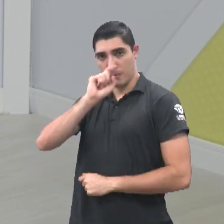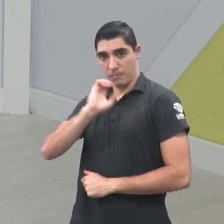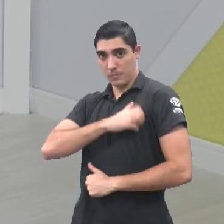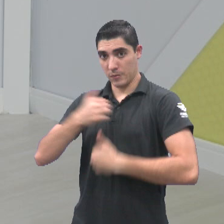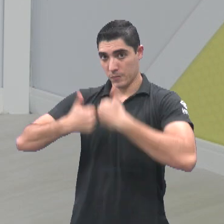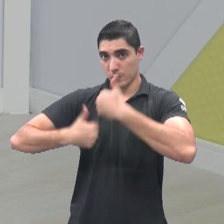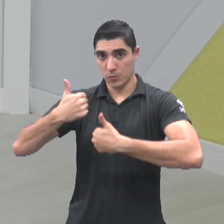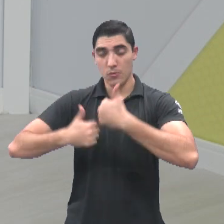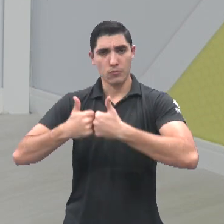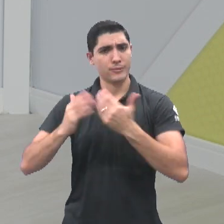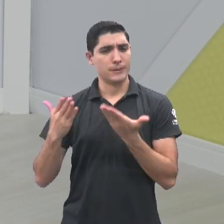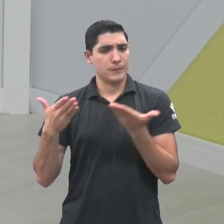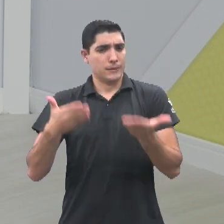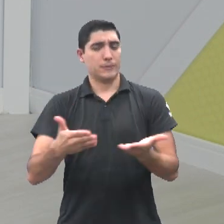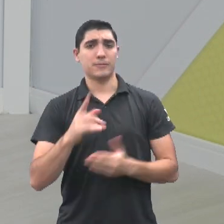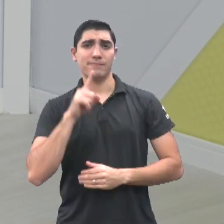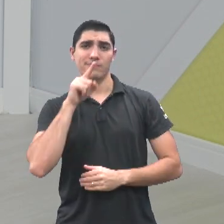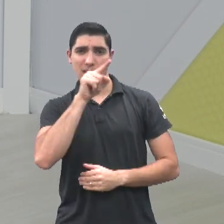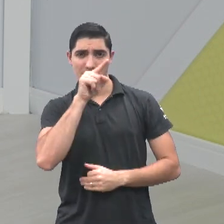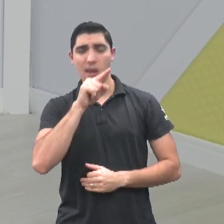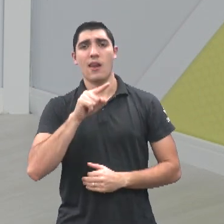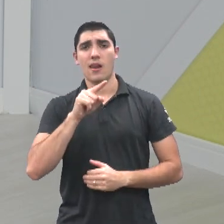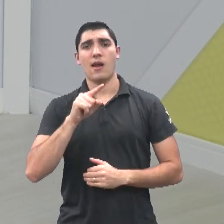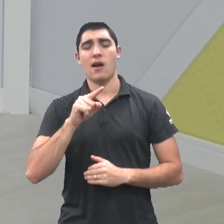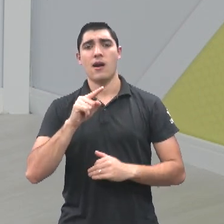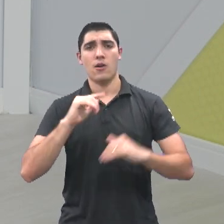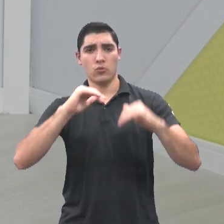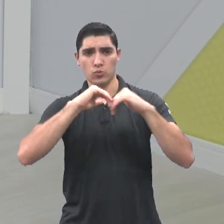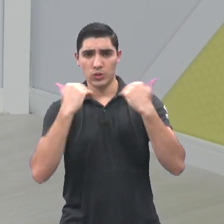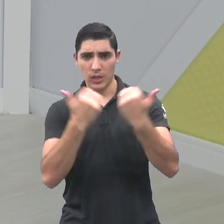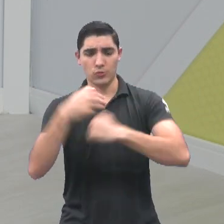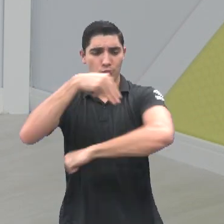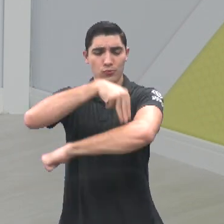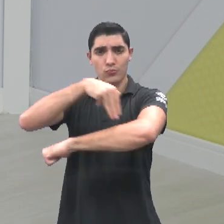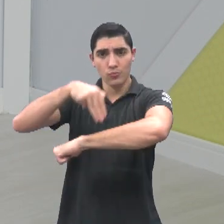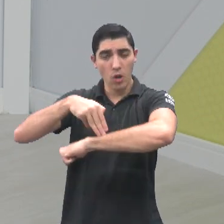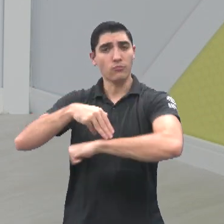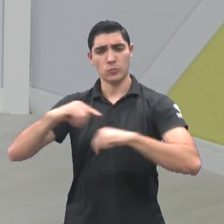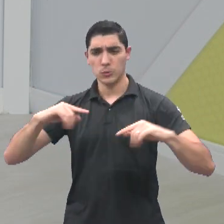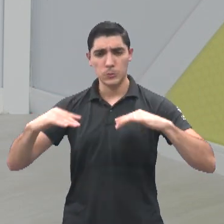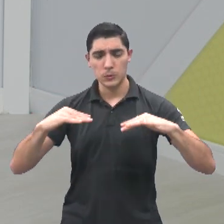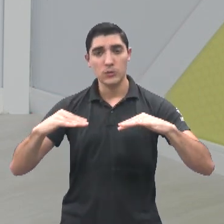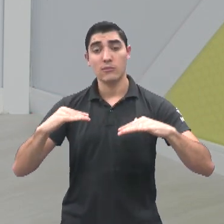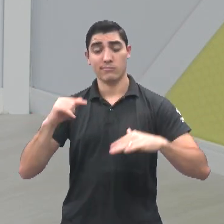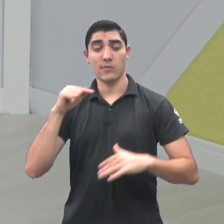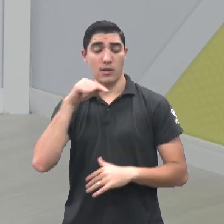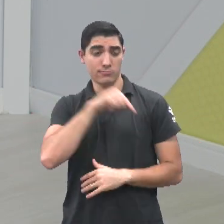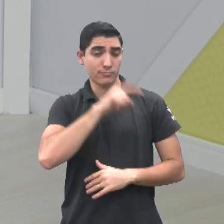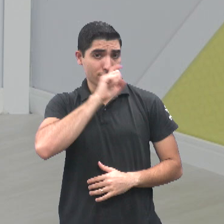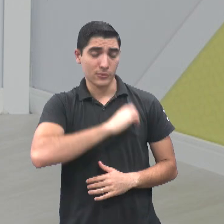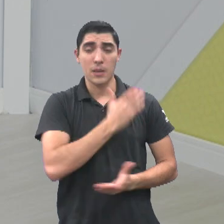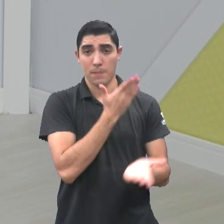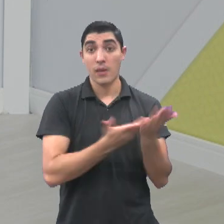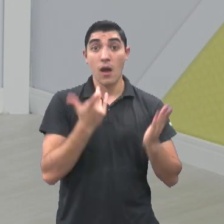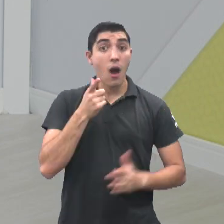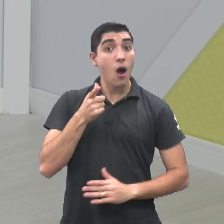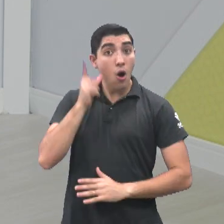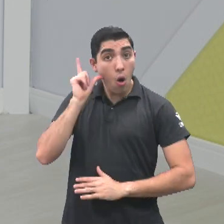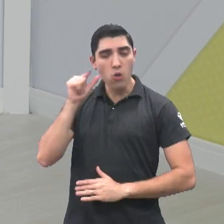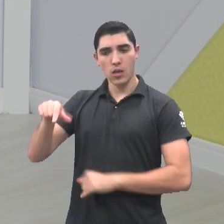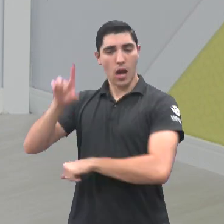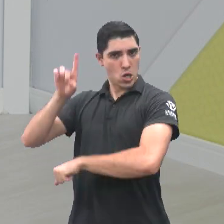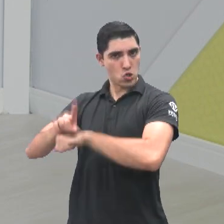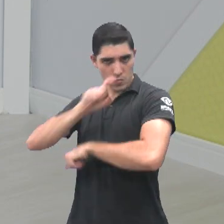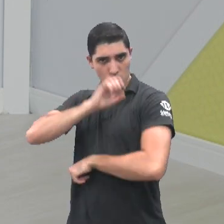até a Rua Javari, perdeu para o Juventus e ontem mesmo, no início da noite, a diretoria e o técnico Moacir Júnior se acertaram